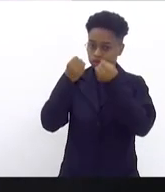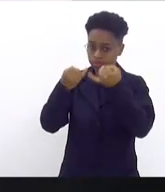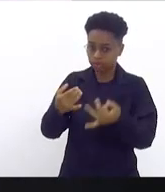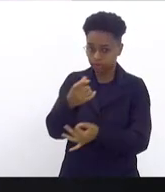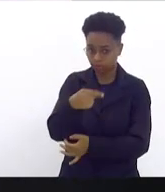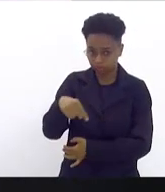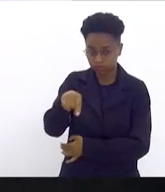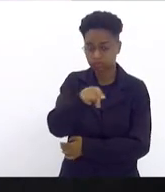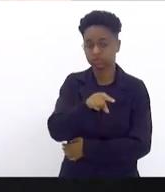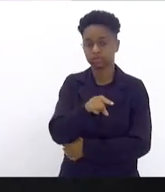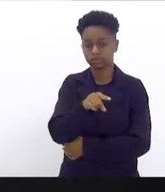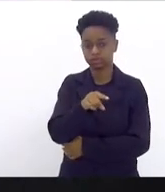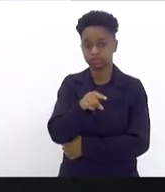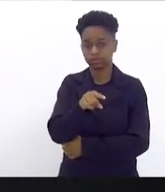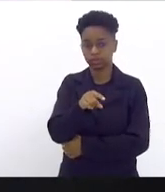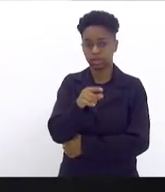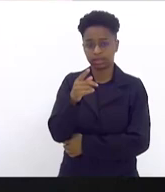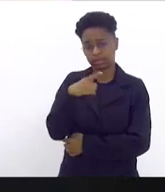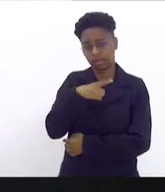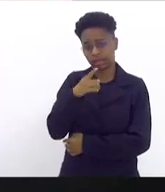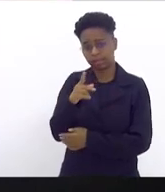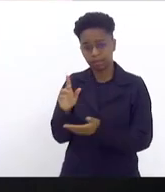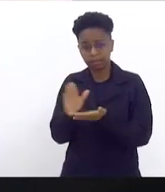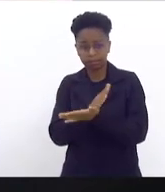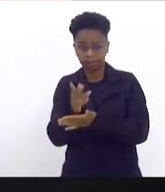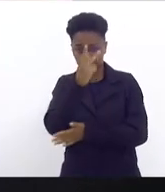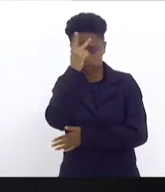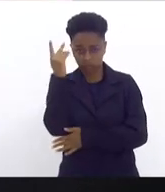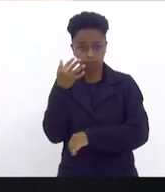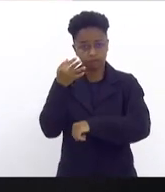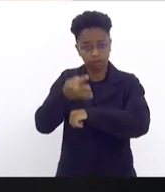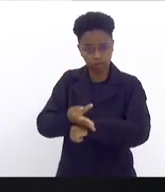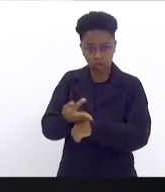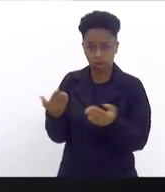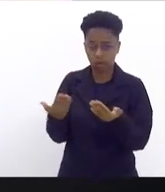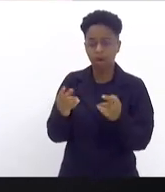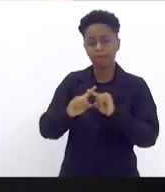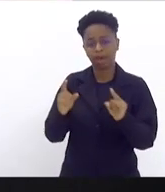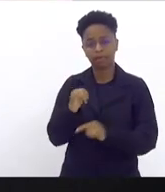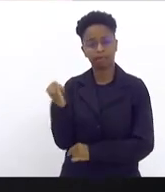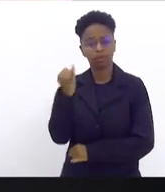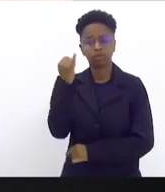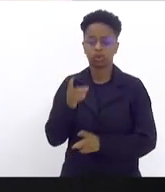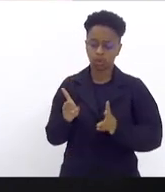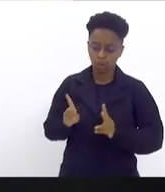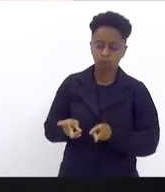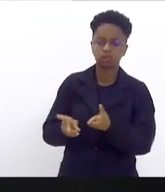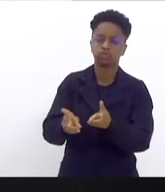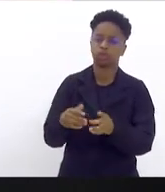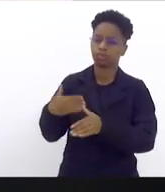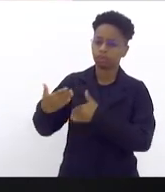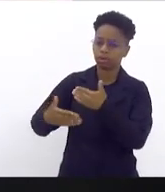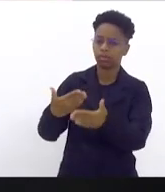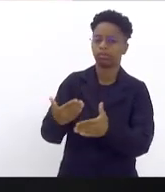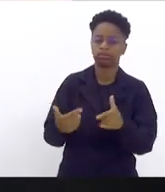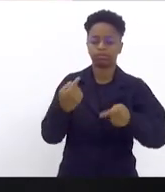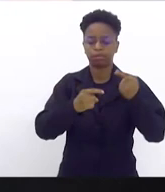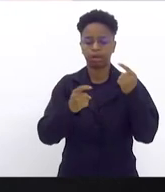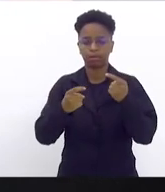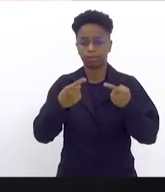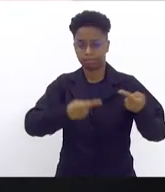que não estão presentes, mas acho importante a gente manter a produtividade da CCJ, ainda